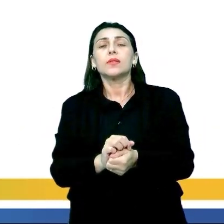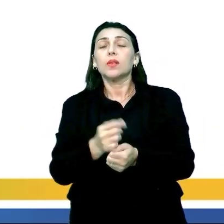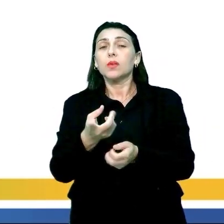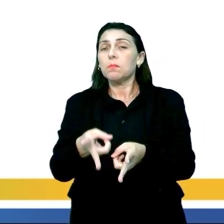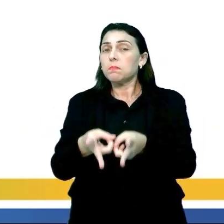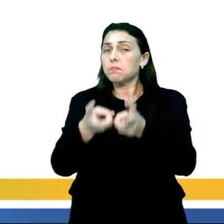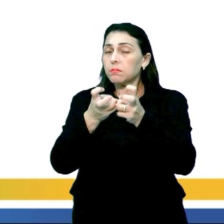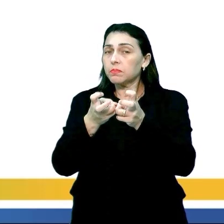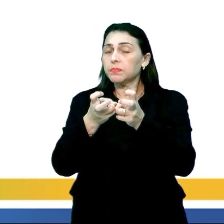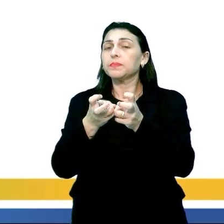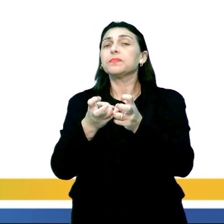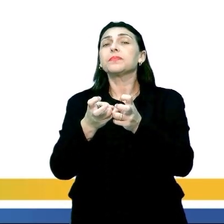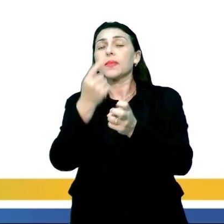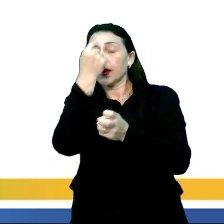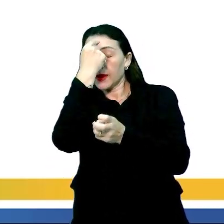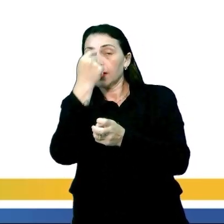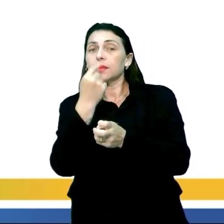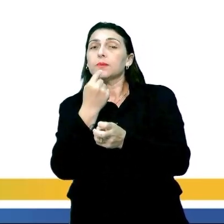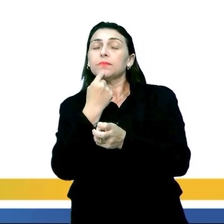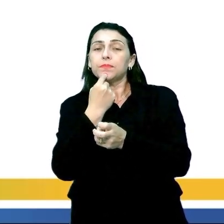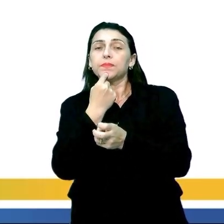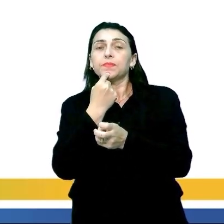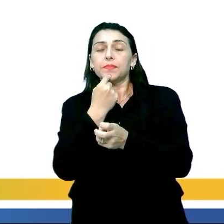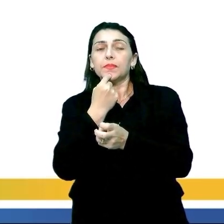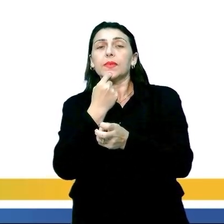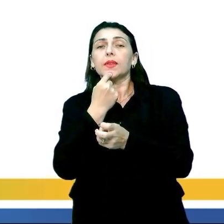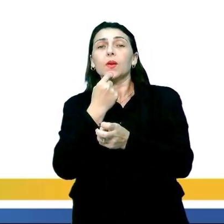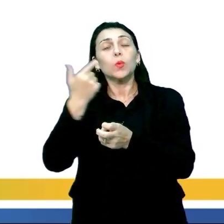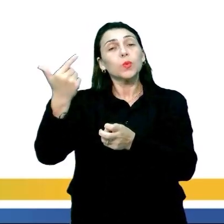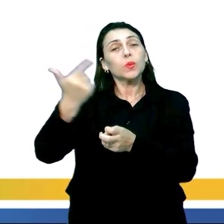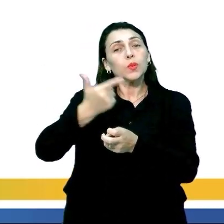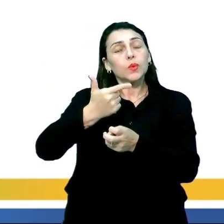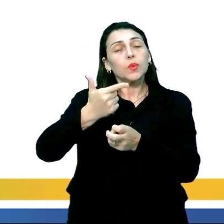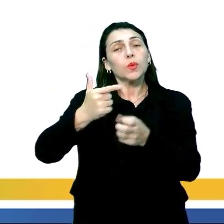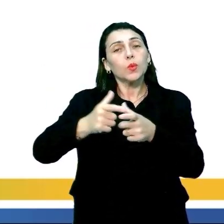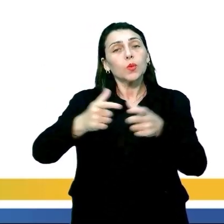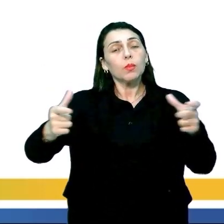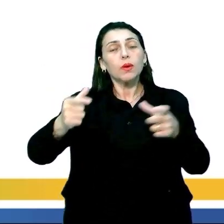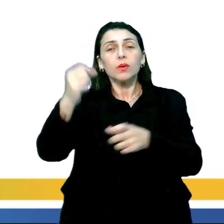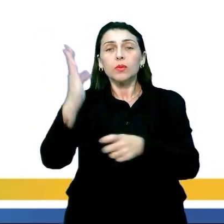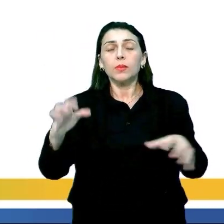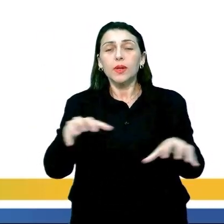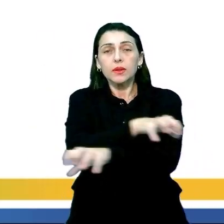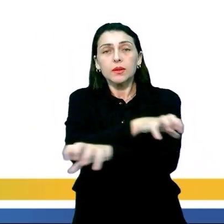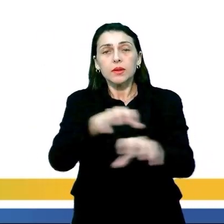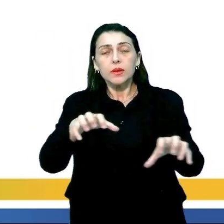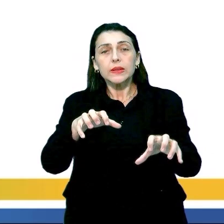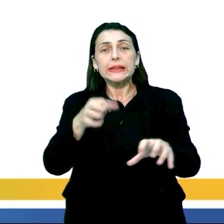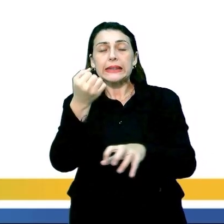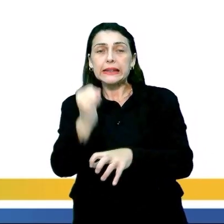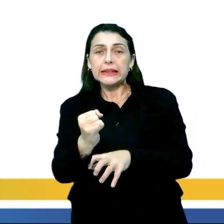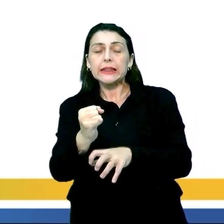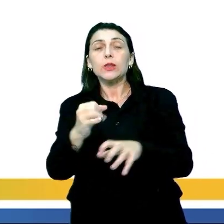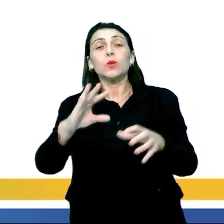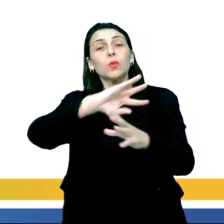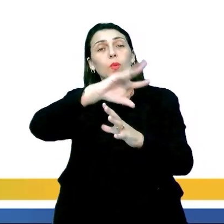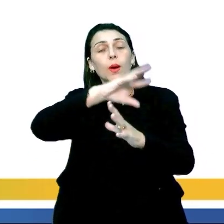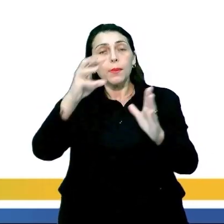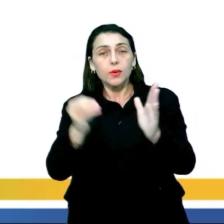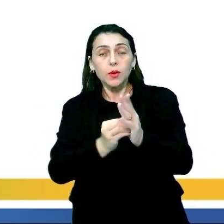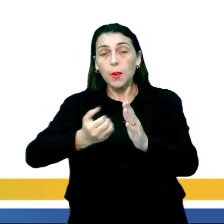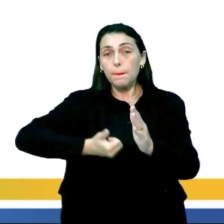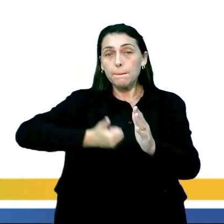vai observar na imagem, ele é considerado o segundo maior bioma do Brasil. Então, se o bioma amazônico